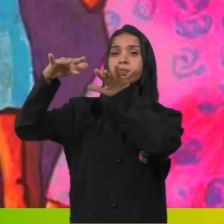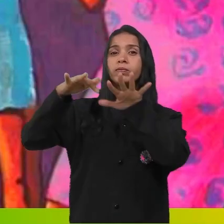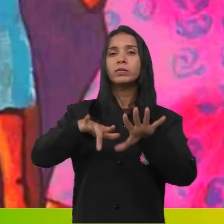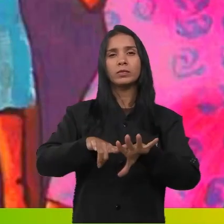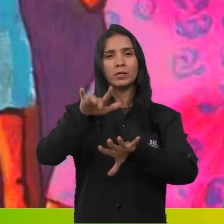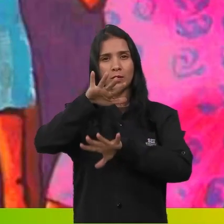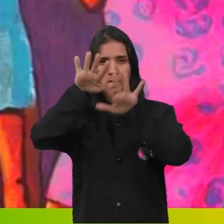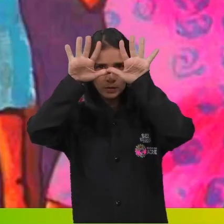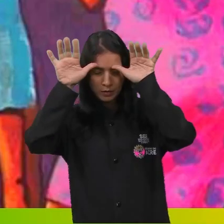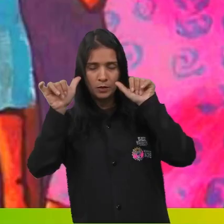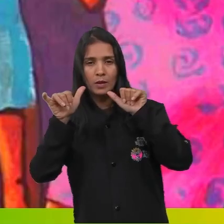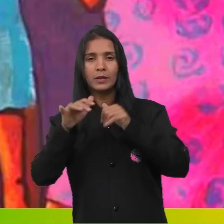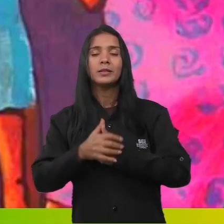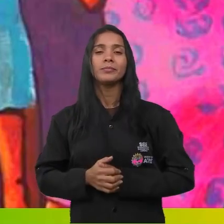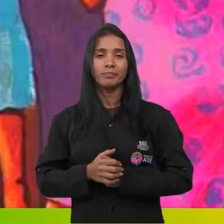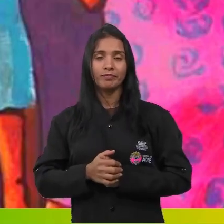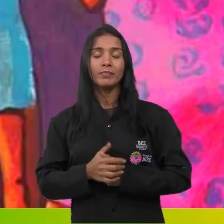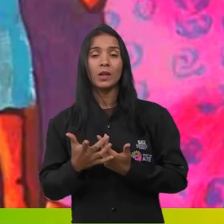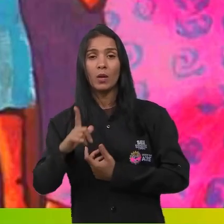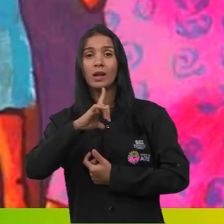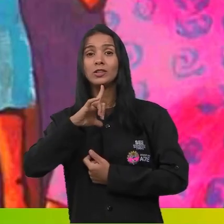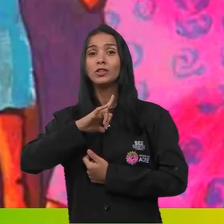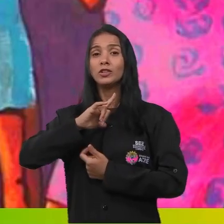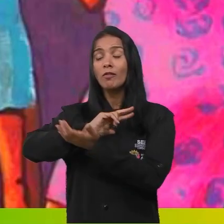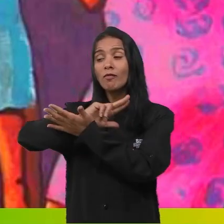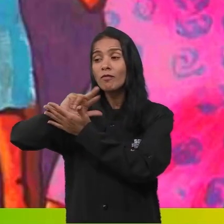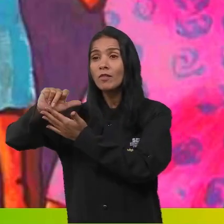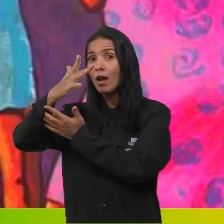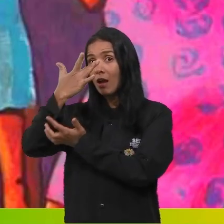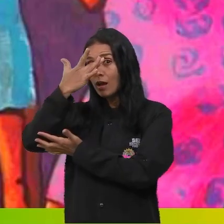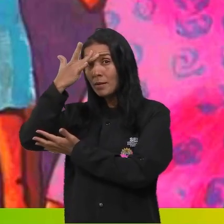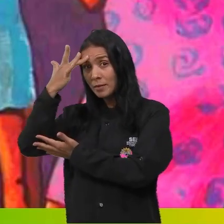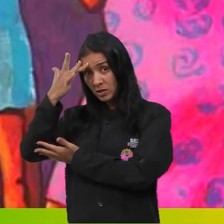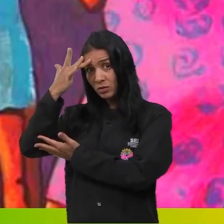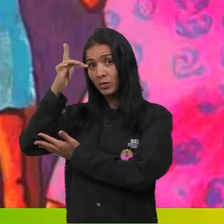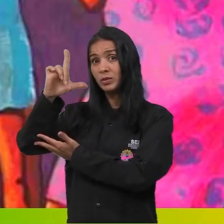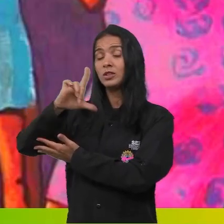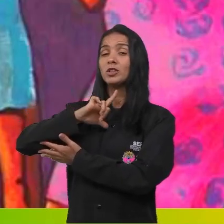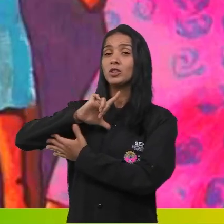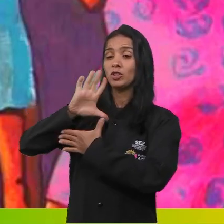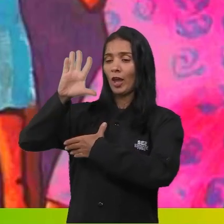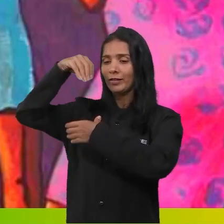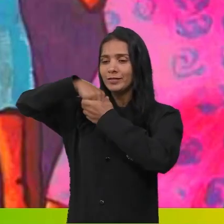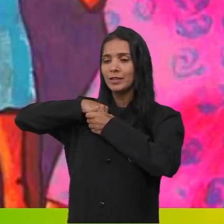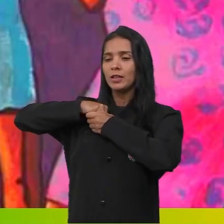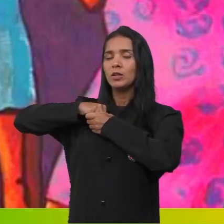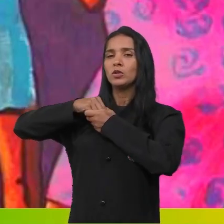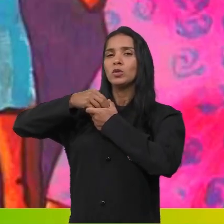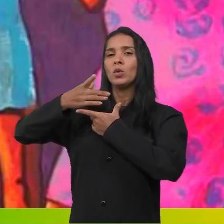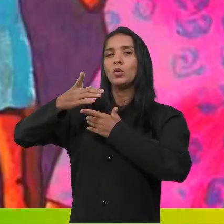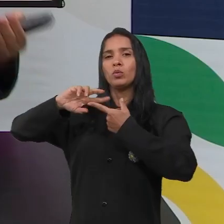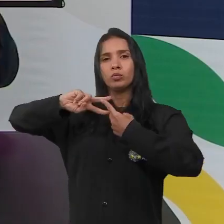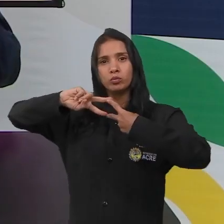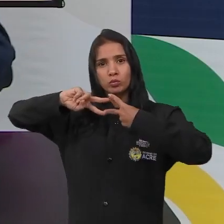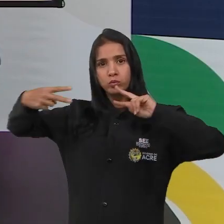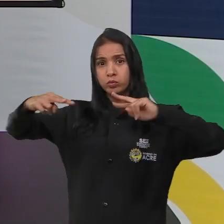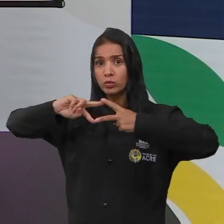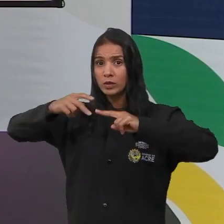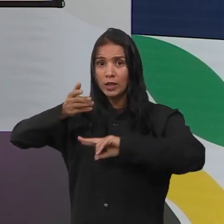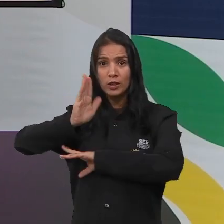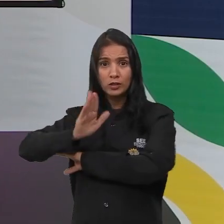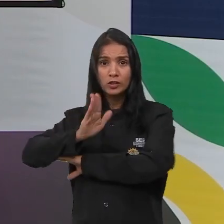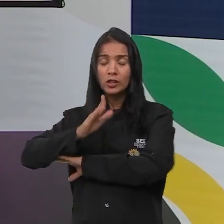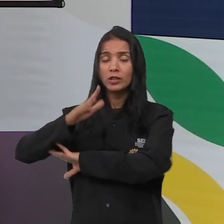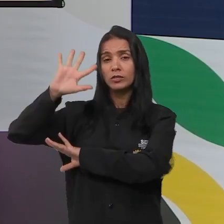dos migrantes já traziam consigo a herança africana. Por quê? Porque recebemos aí muitos